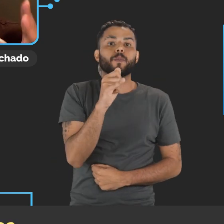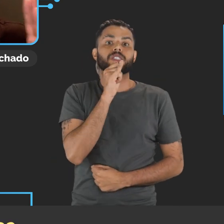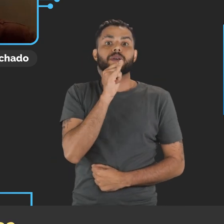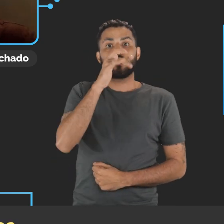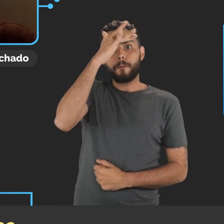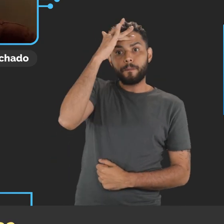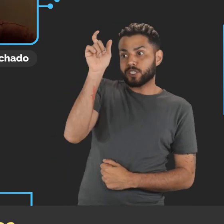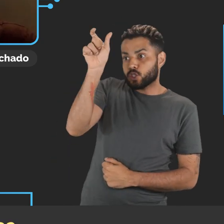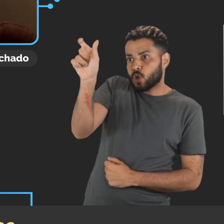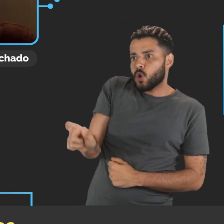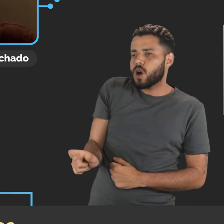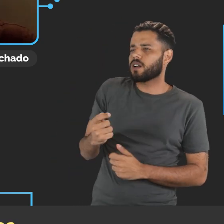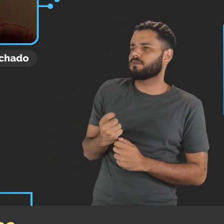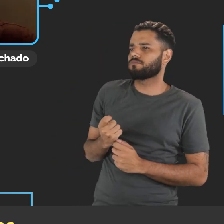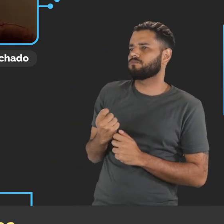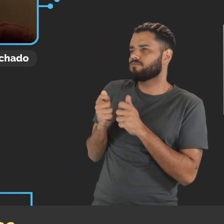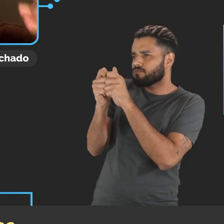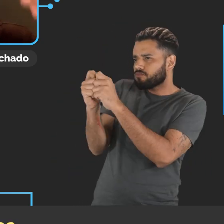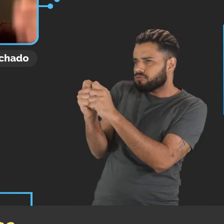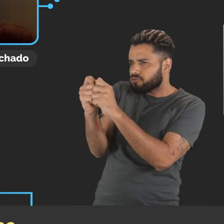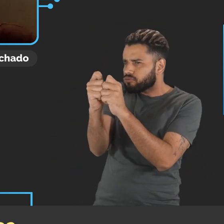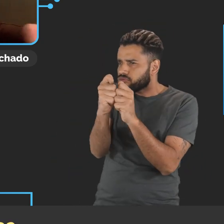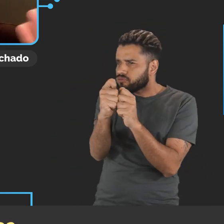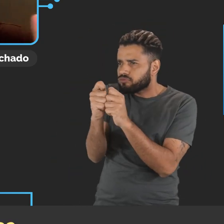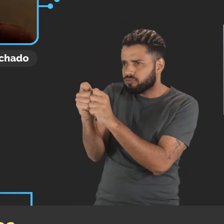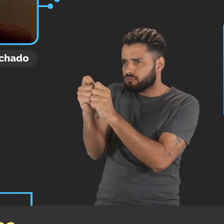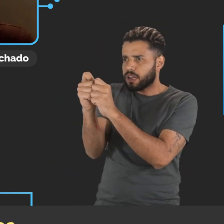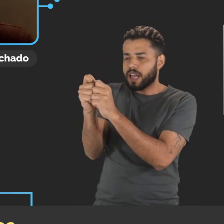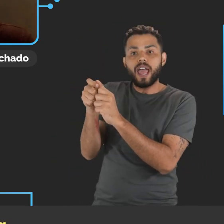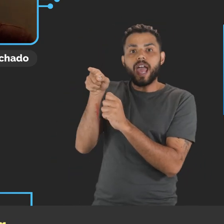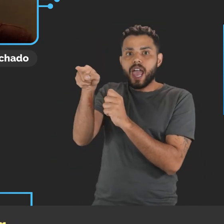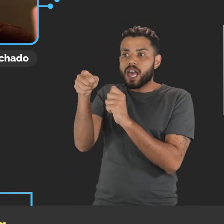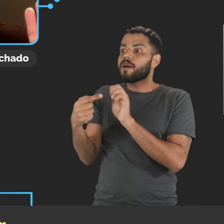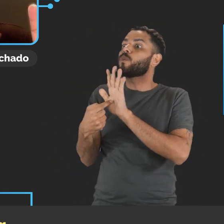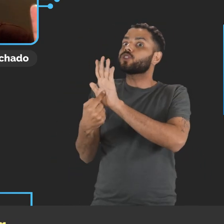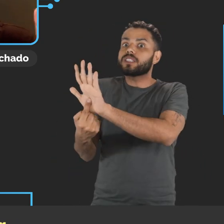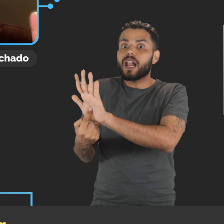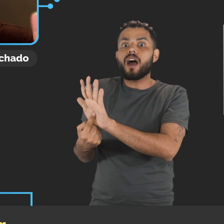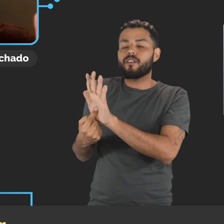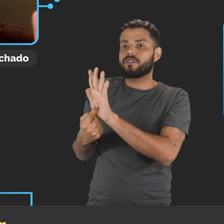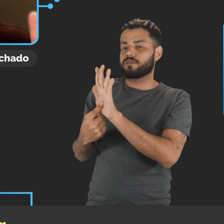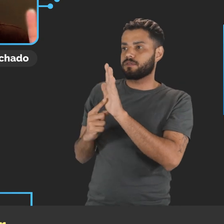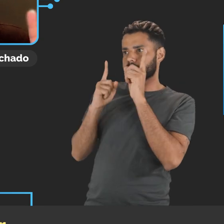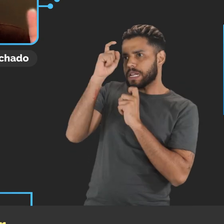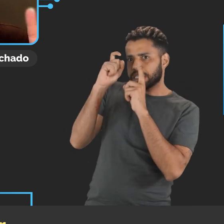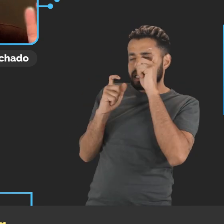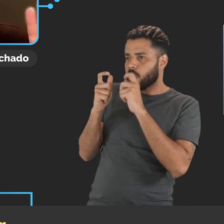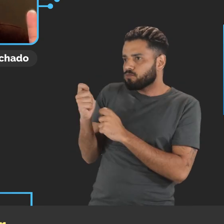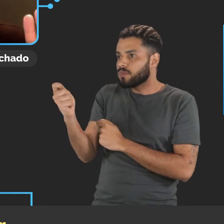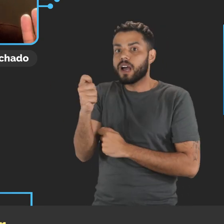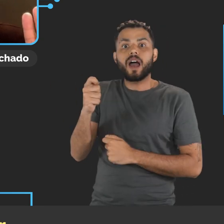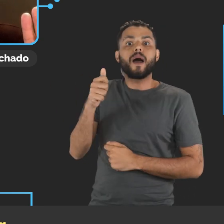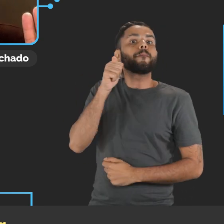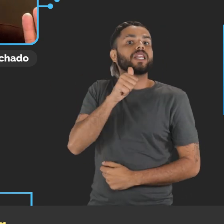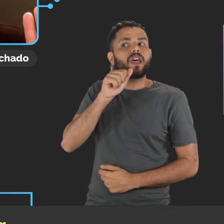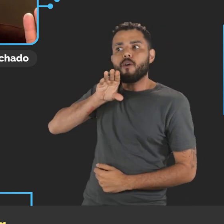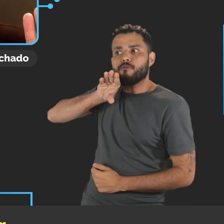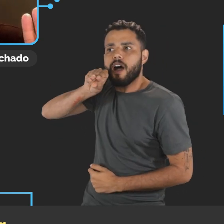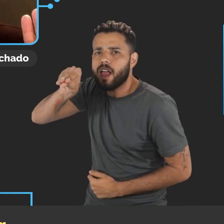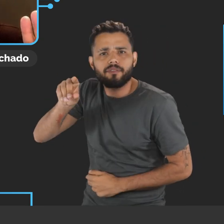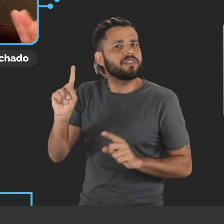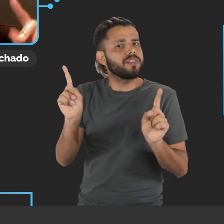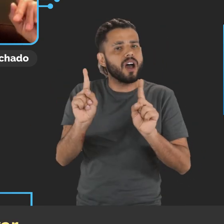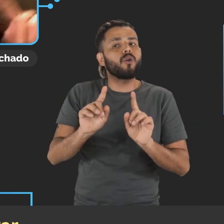ela chegava na frente da pessoa, parava na frente da cena que ela queria fazer, ela indicava o que ela queria fazer. Então, mesmo não tendo